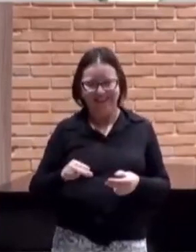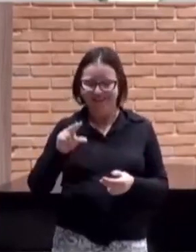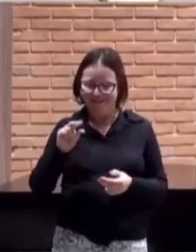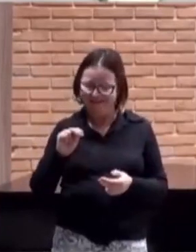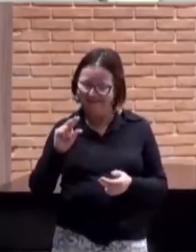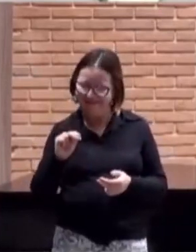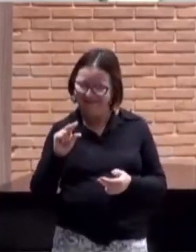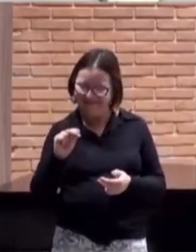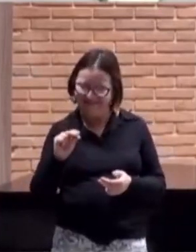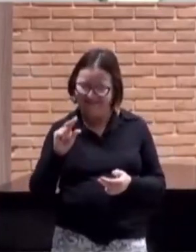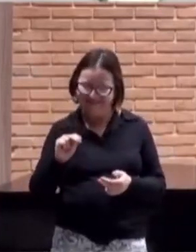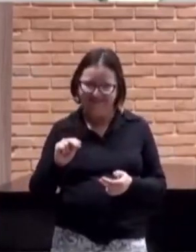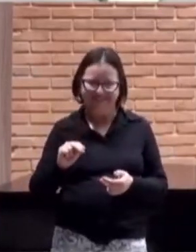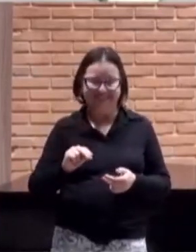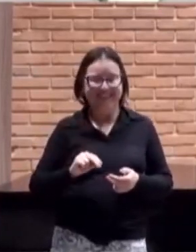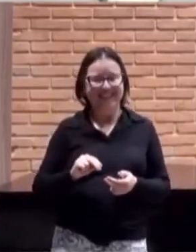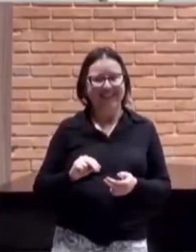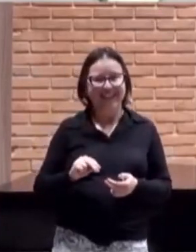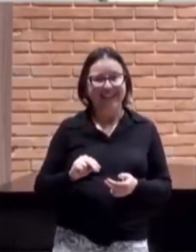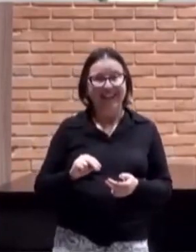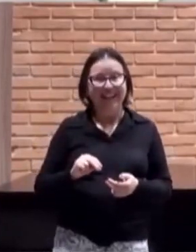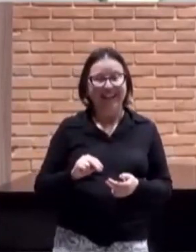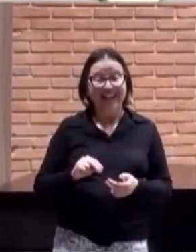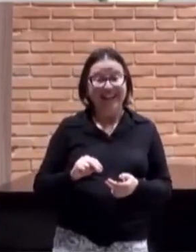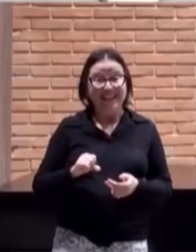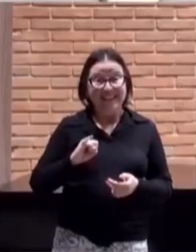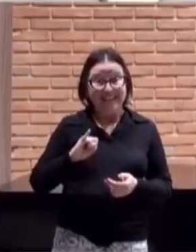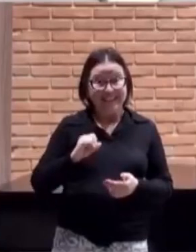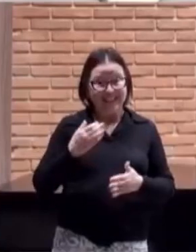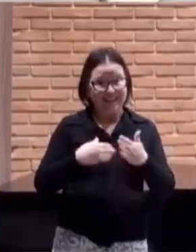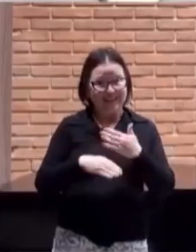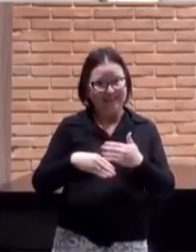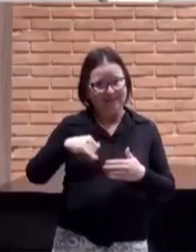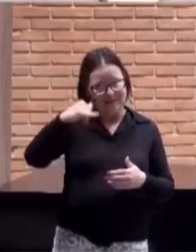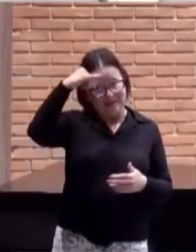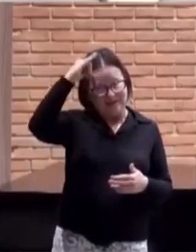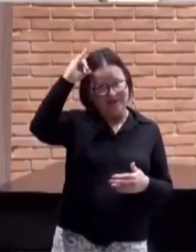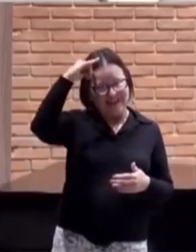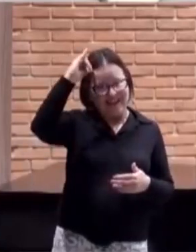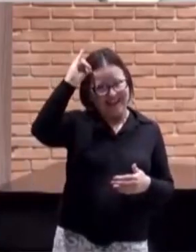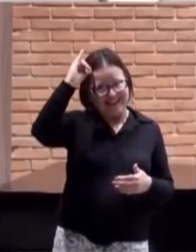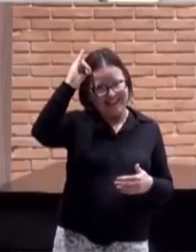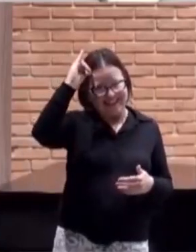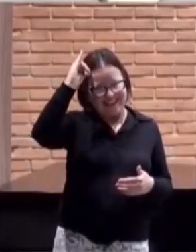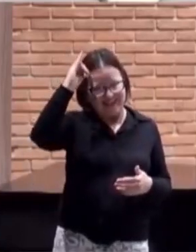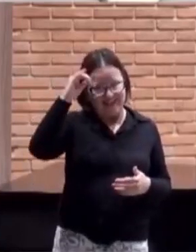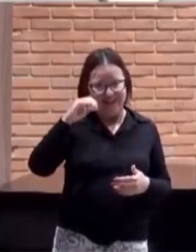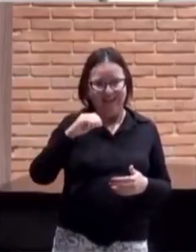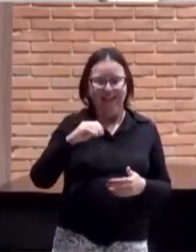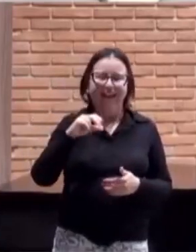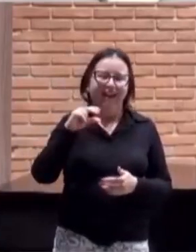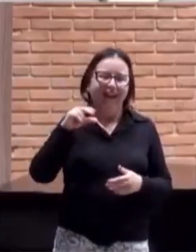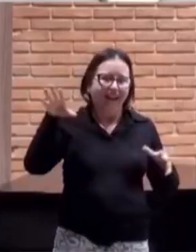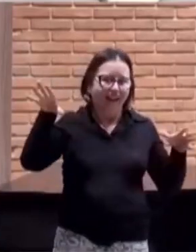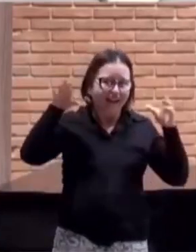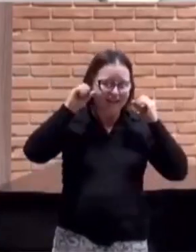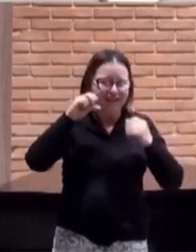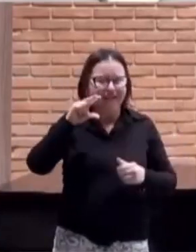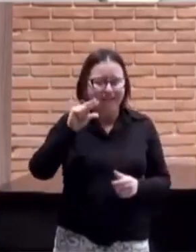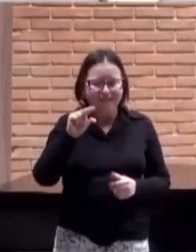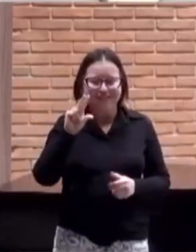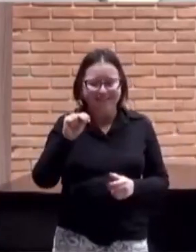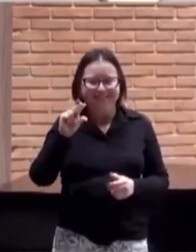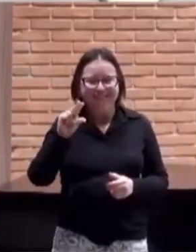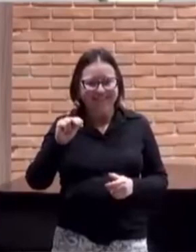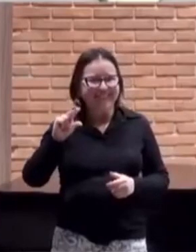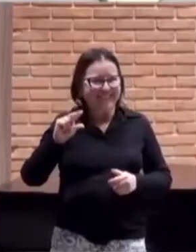Quando a gente está no mato, numa fazenda, e o grilo está cri, cri, cri, cri, cri, cri,